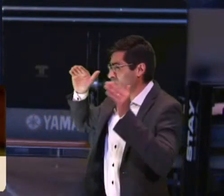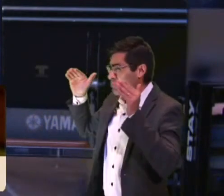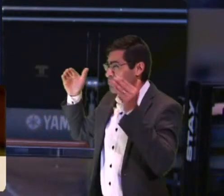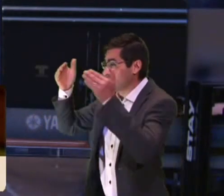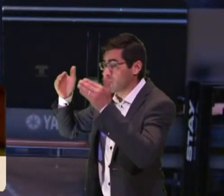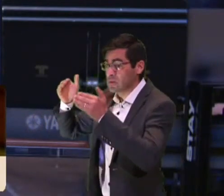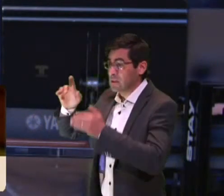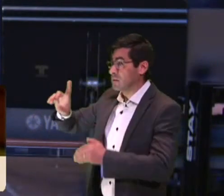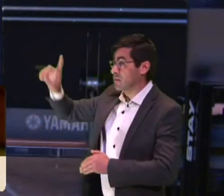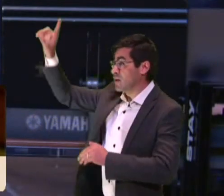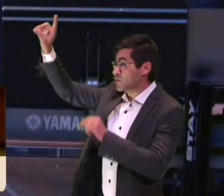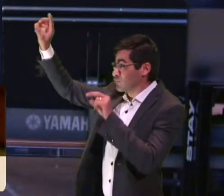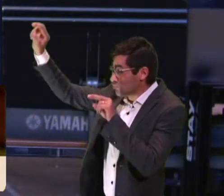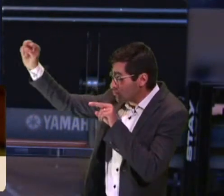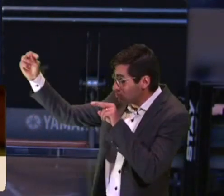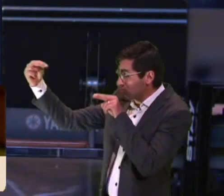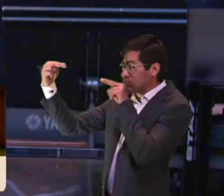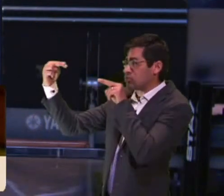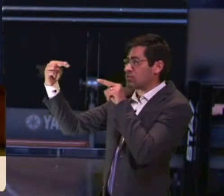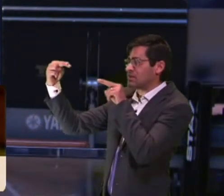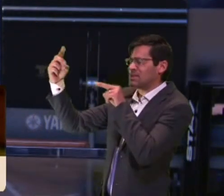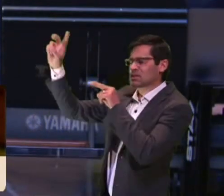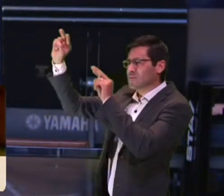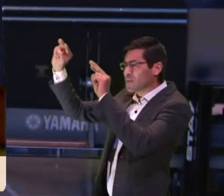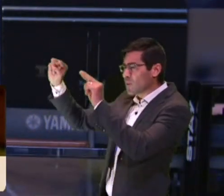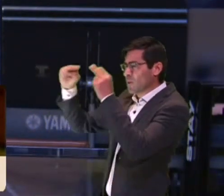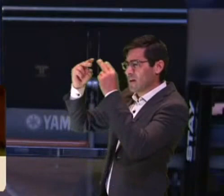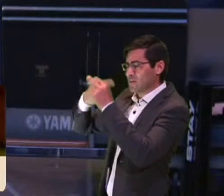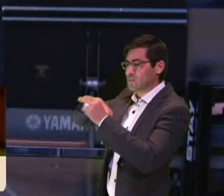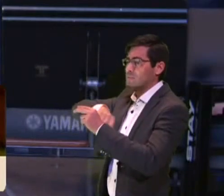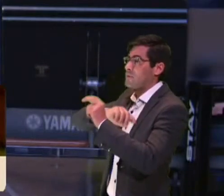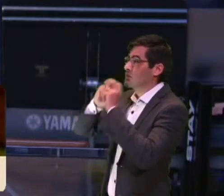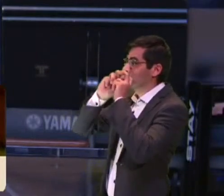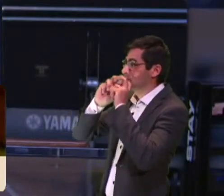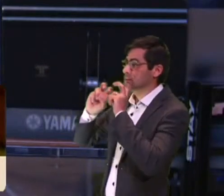para vocês. Se voltem para mim.